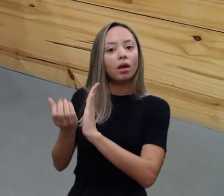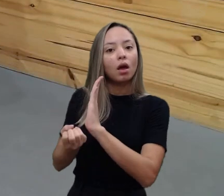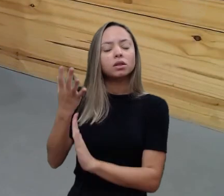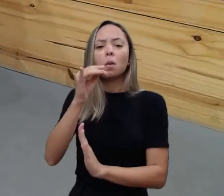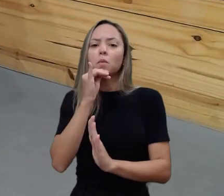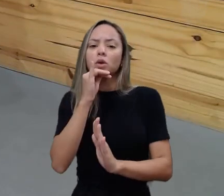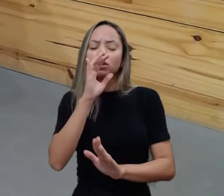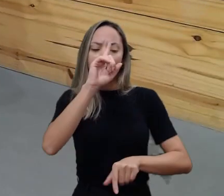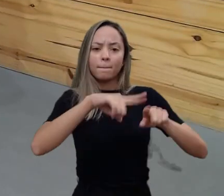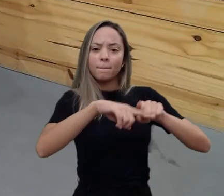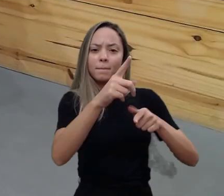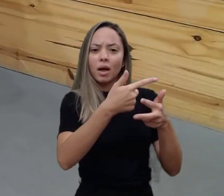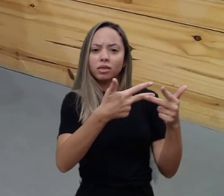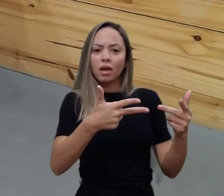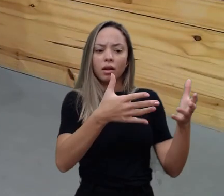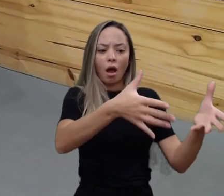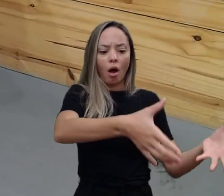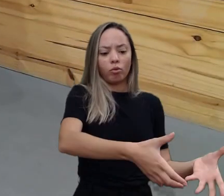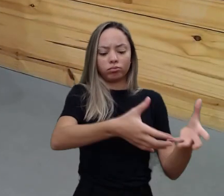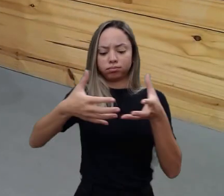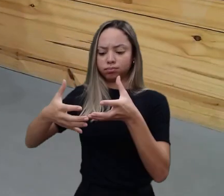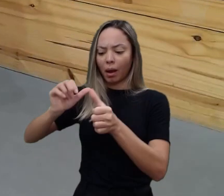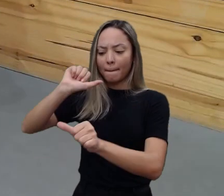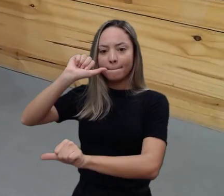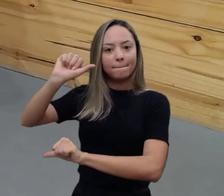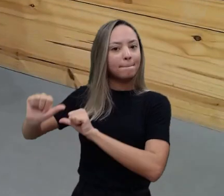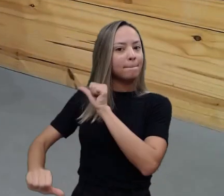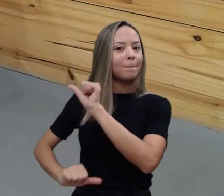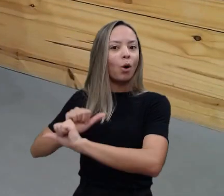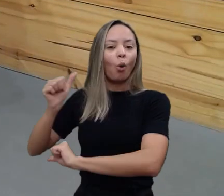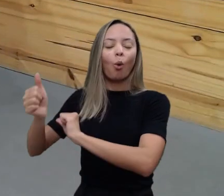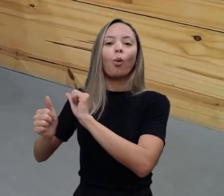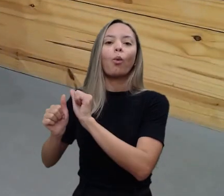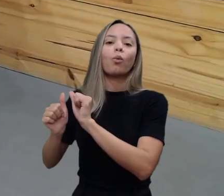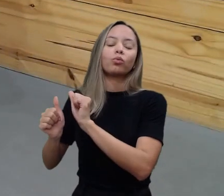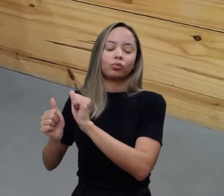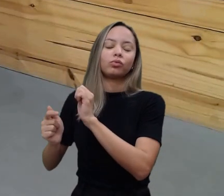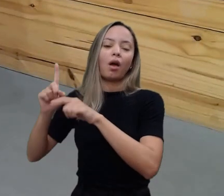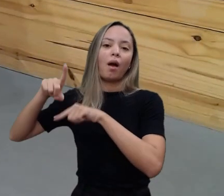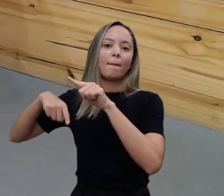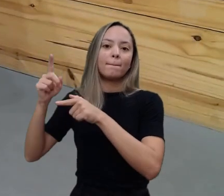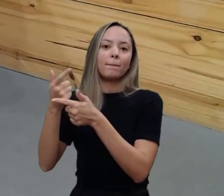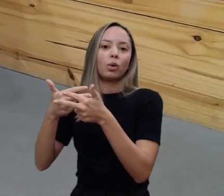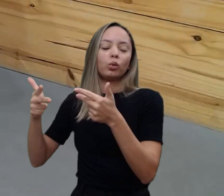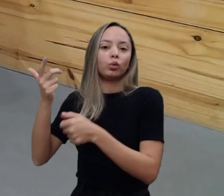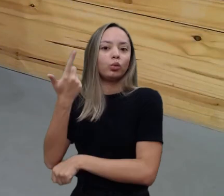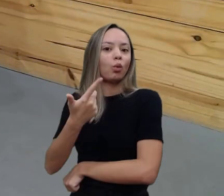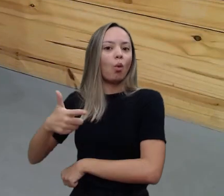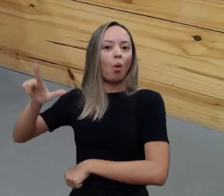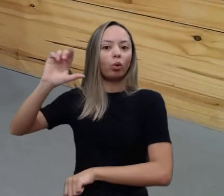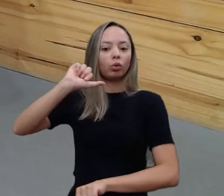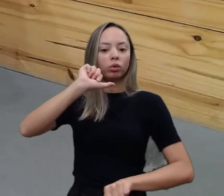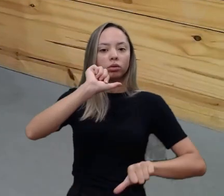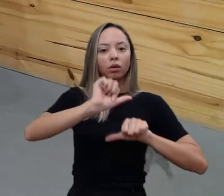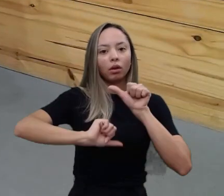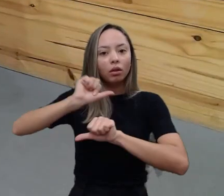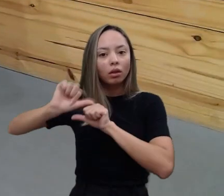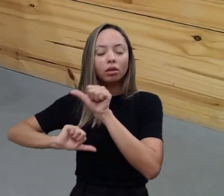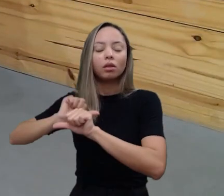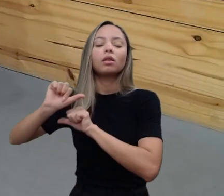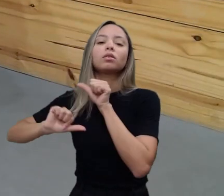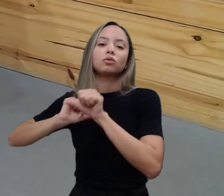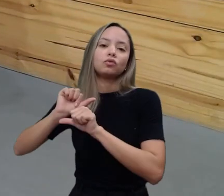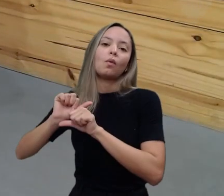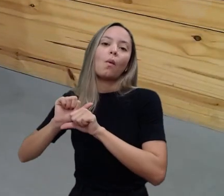de matéria-prima num produto que pode ir ao consumidor final ou a esses comerciantes que vão adquirir